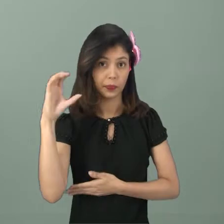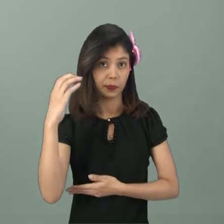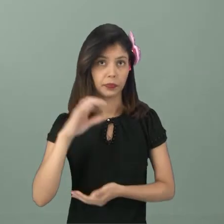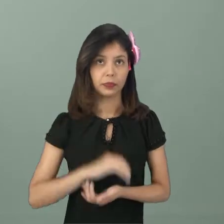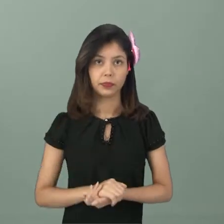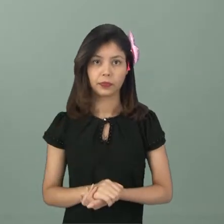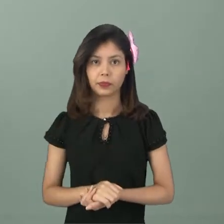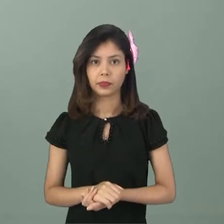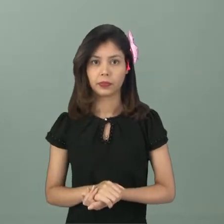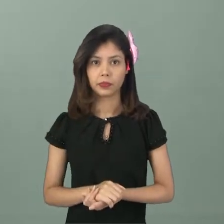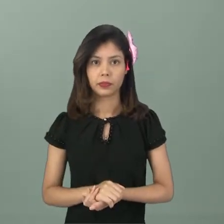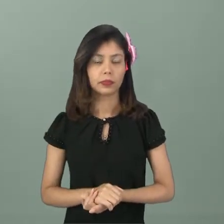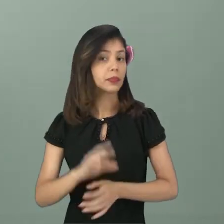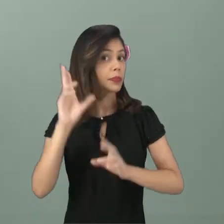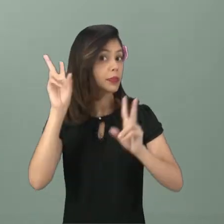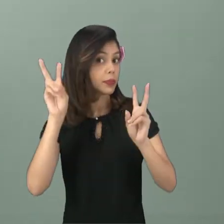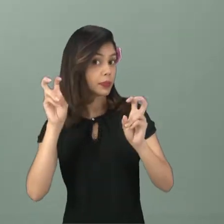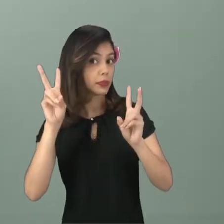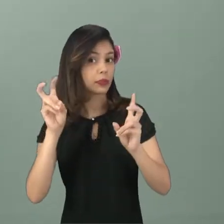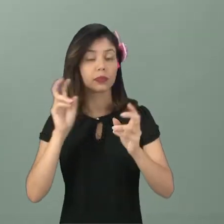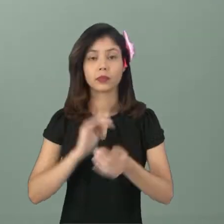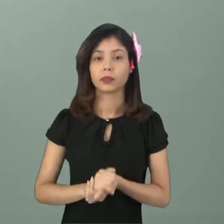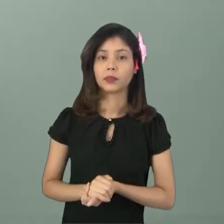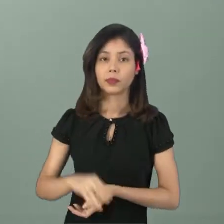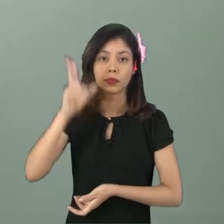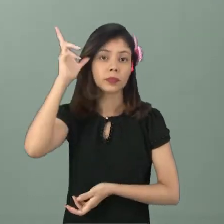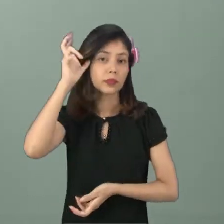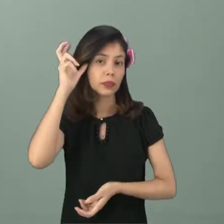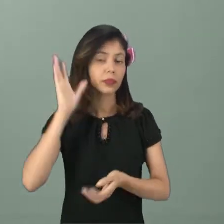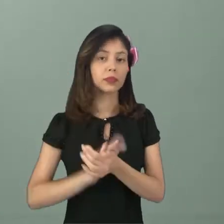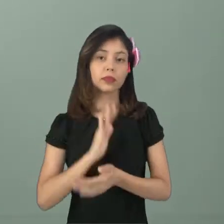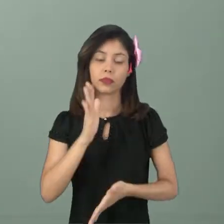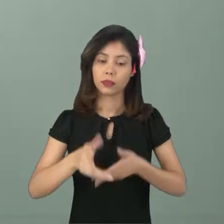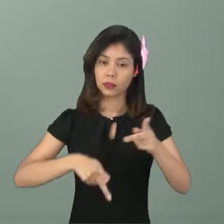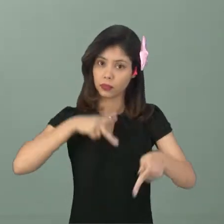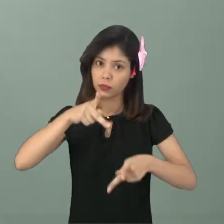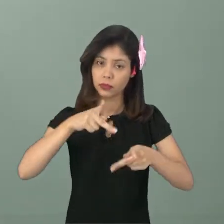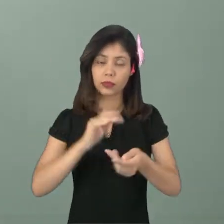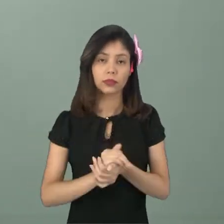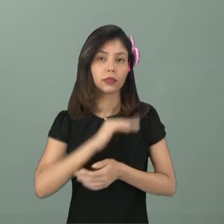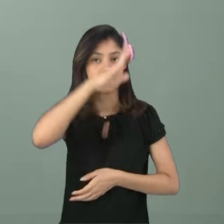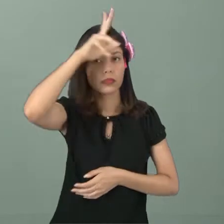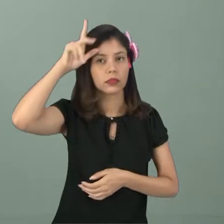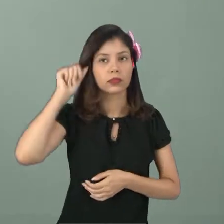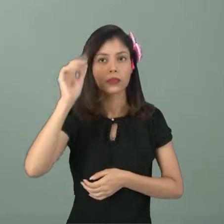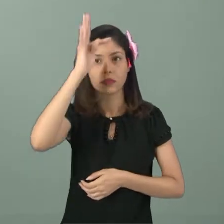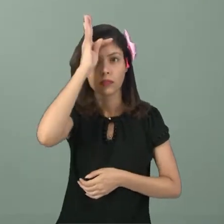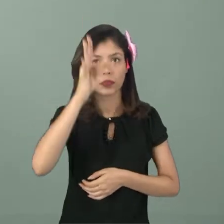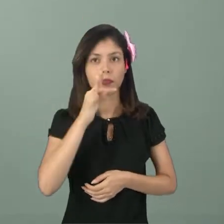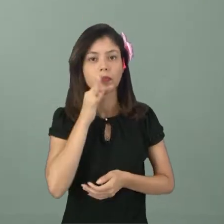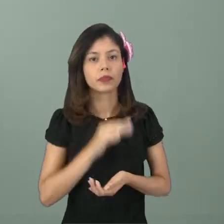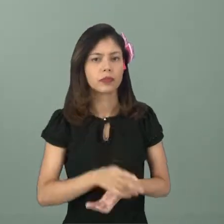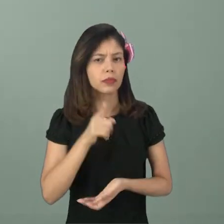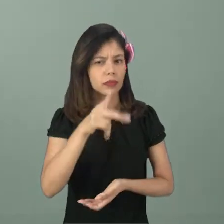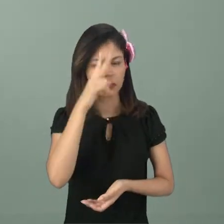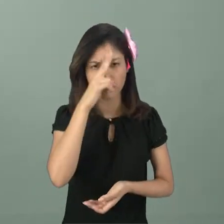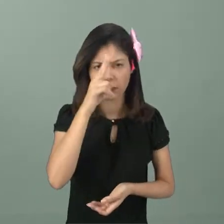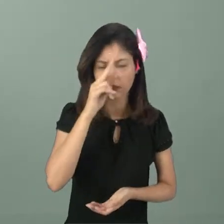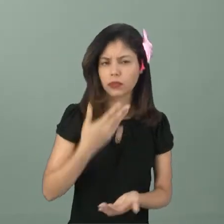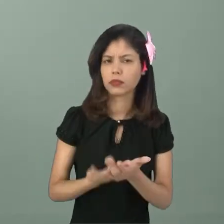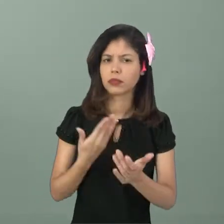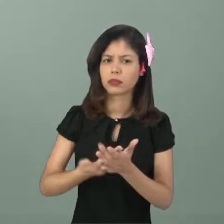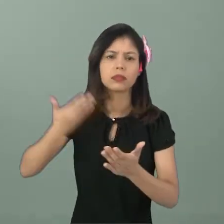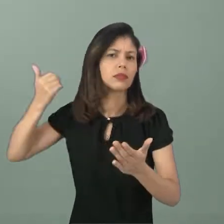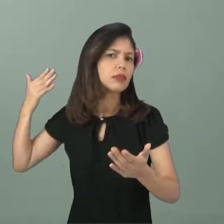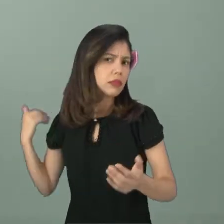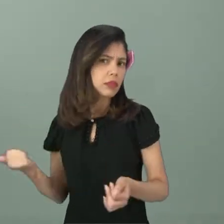ciências sobre conhecimentos tradicionais dos povos amazônicos. Vocês se lembram que na aula passada,